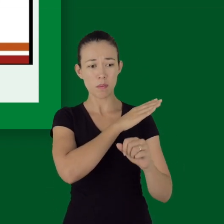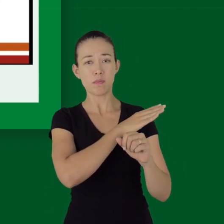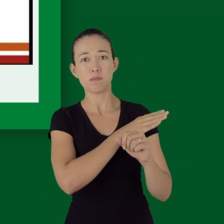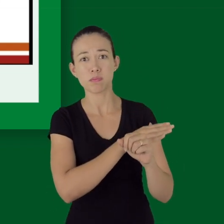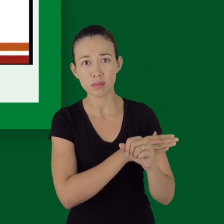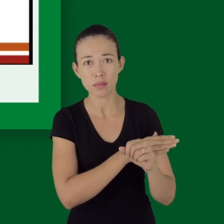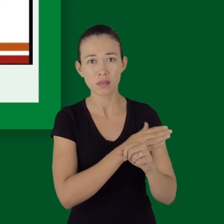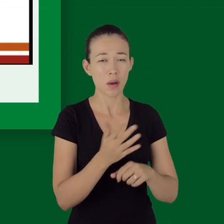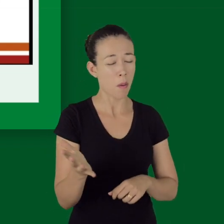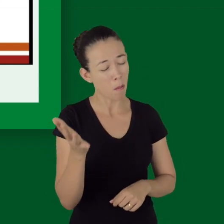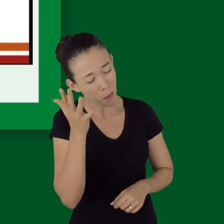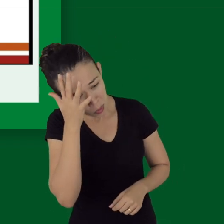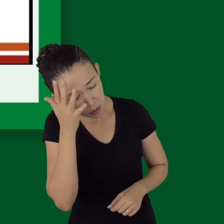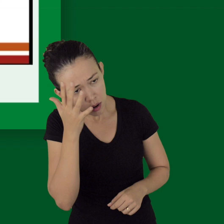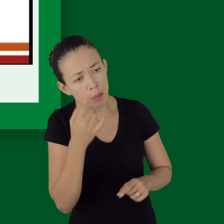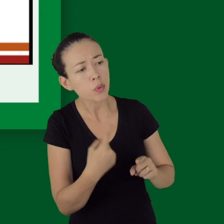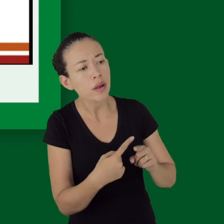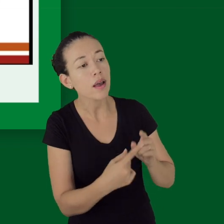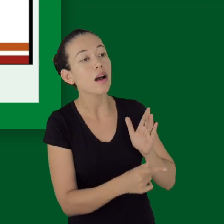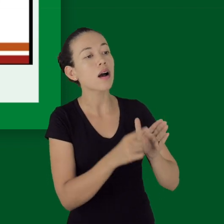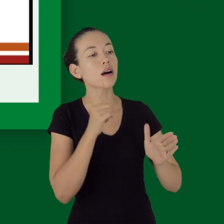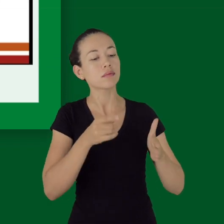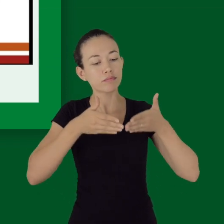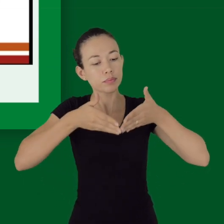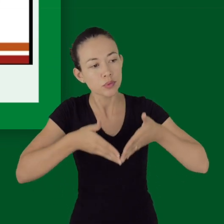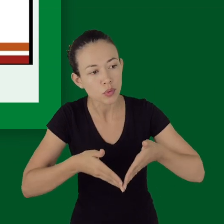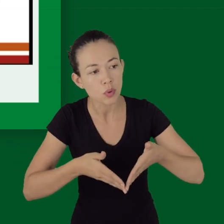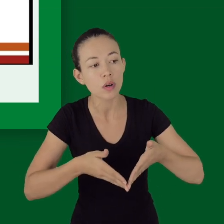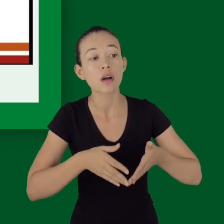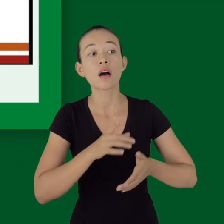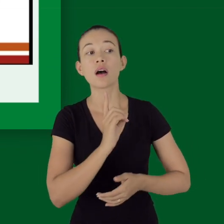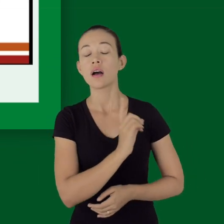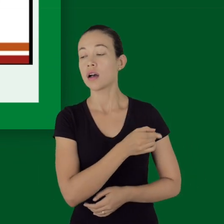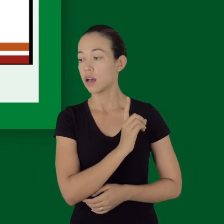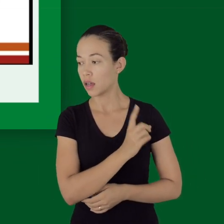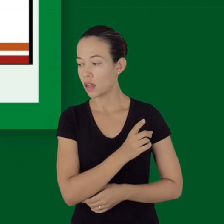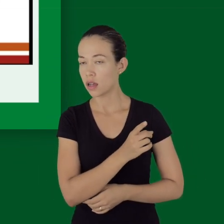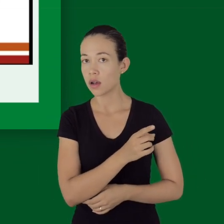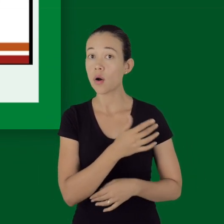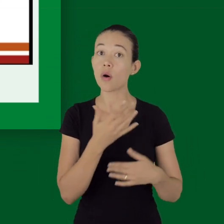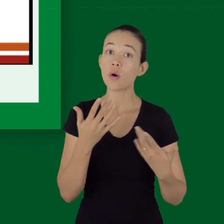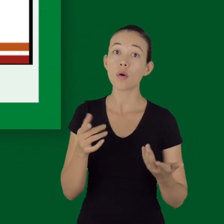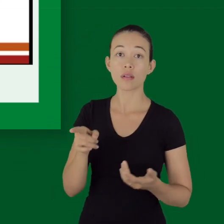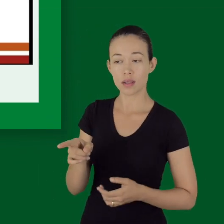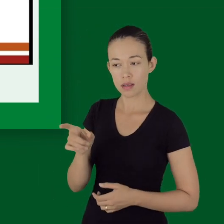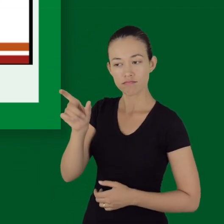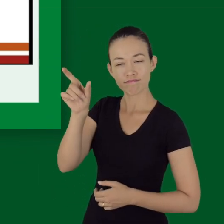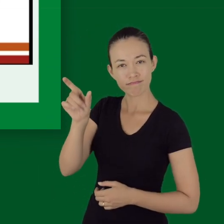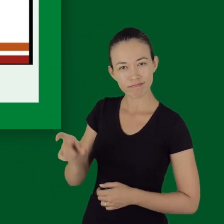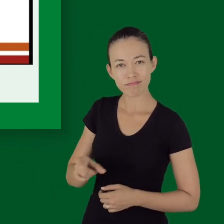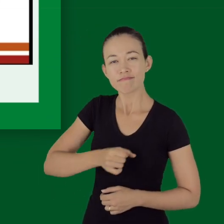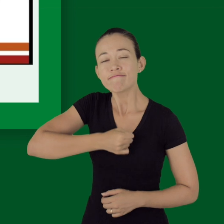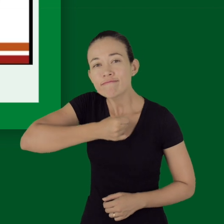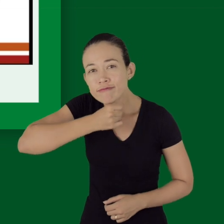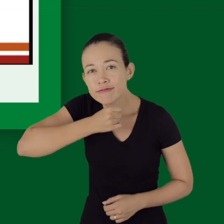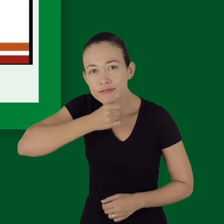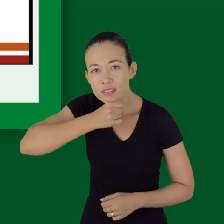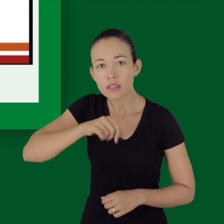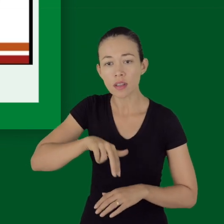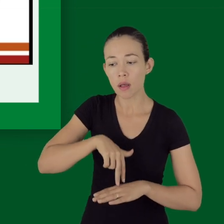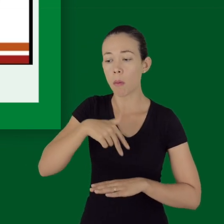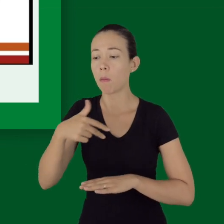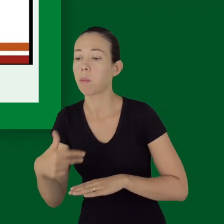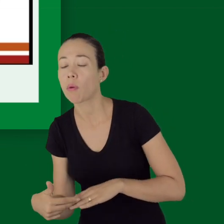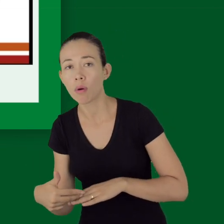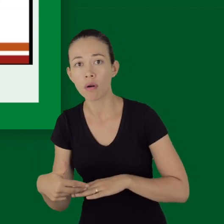bateu a cabeça. Chama atenção. Queda do idoso, ela é uma cinemática de trauma sugestiva,